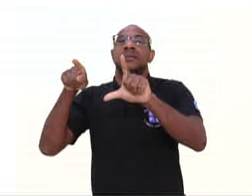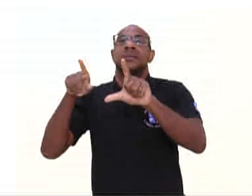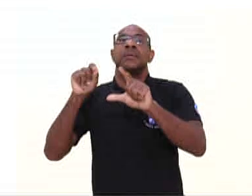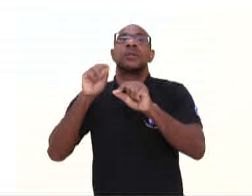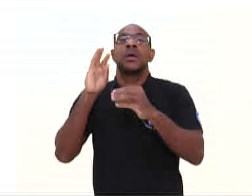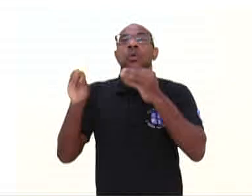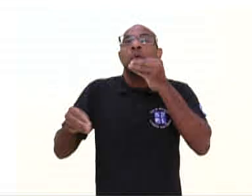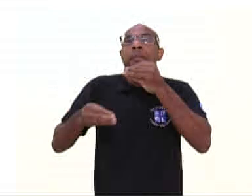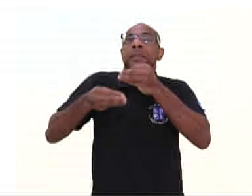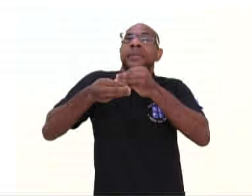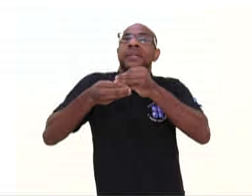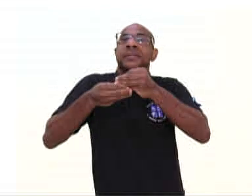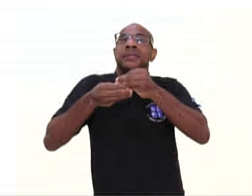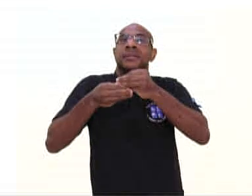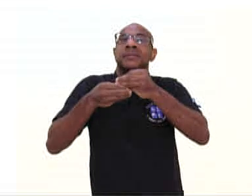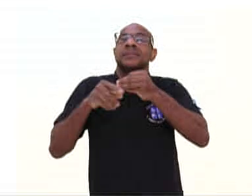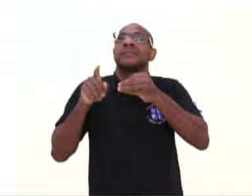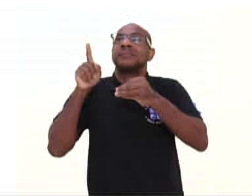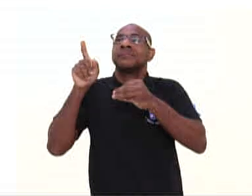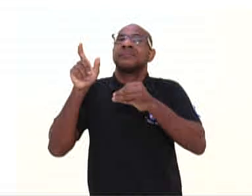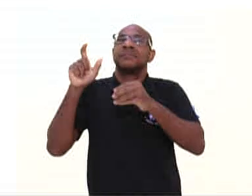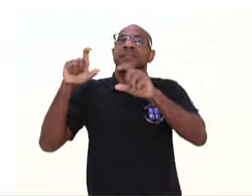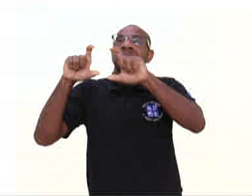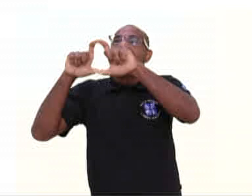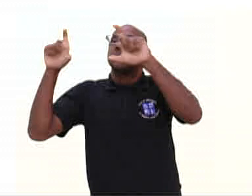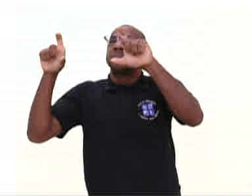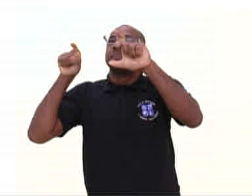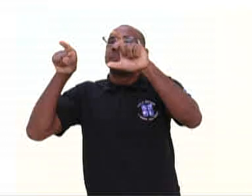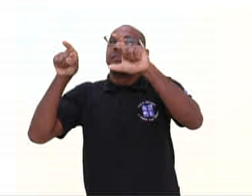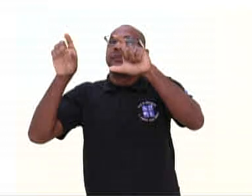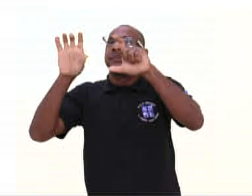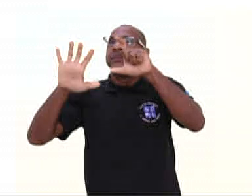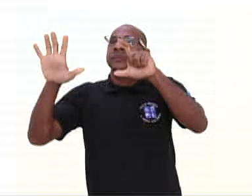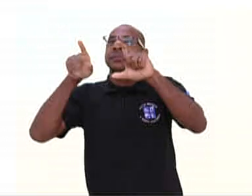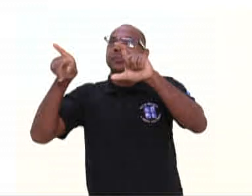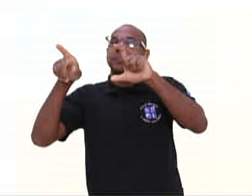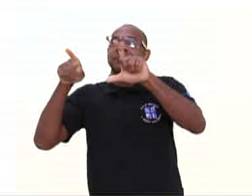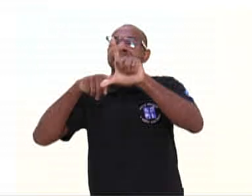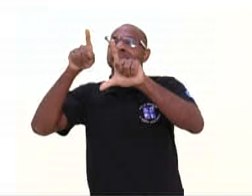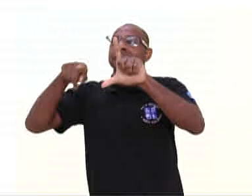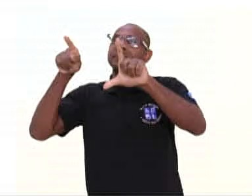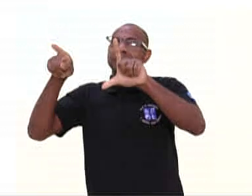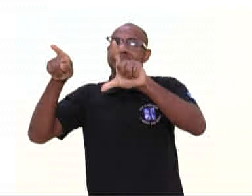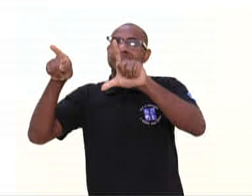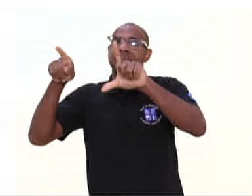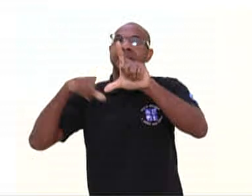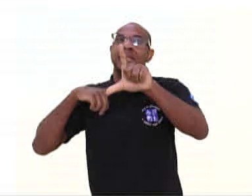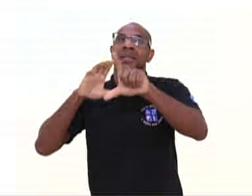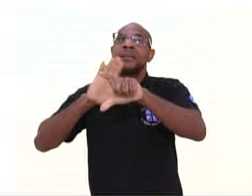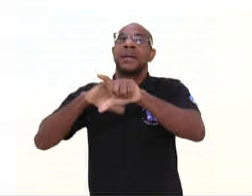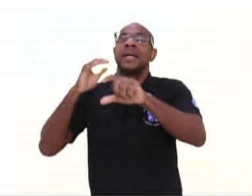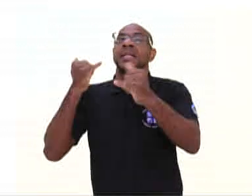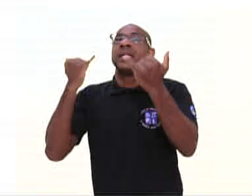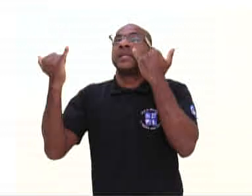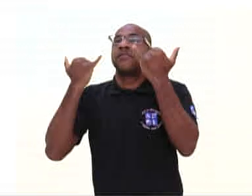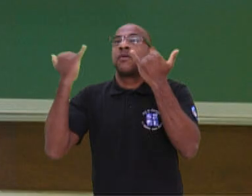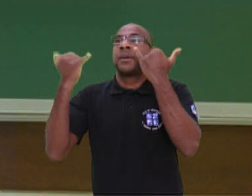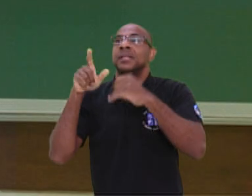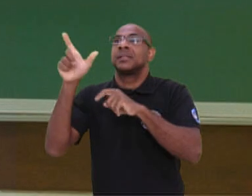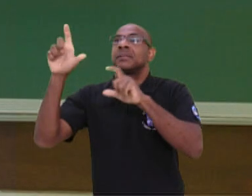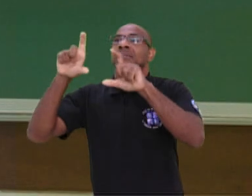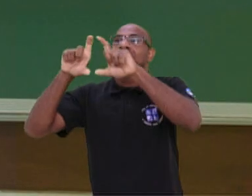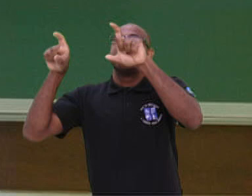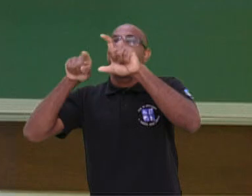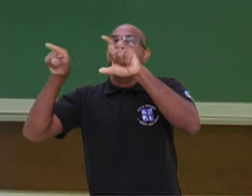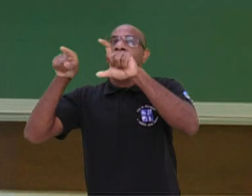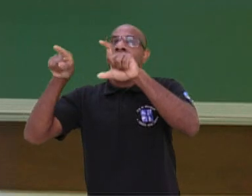um complementa o outro, né? O infográfico traz mais informações que o texto, neste caso.